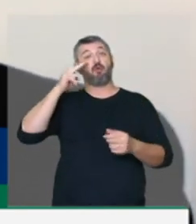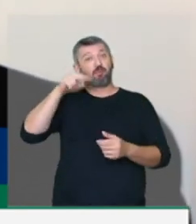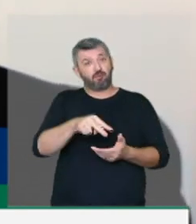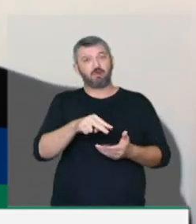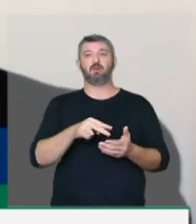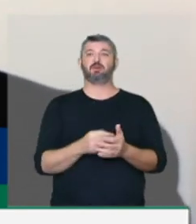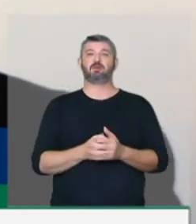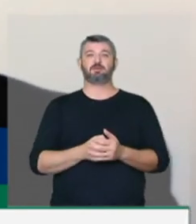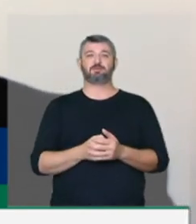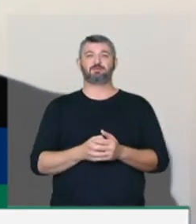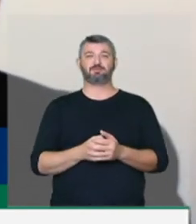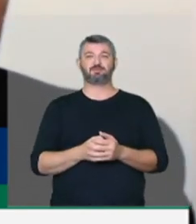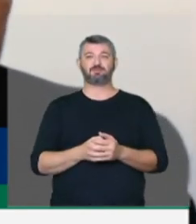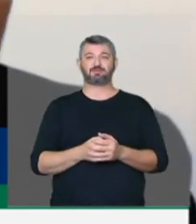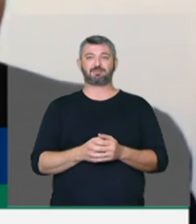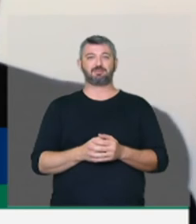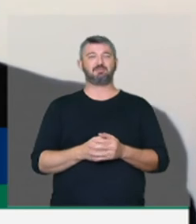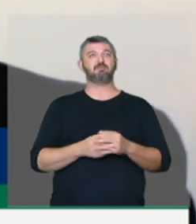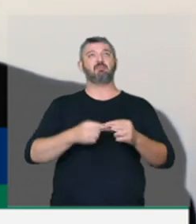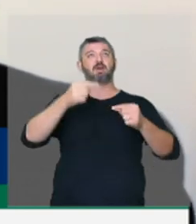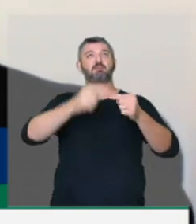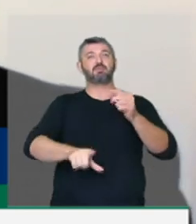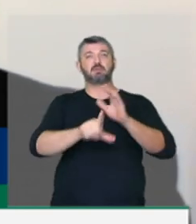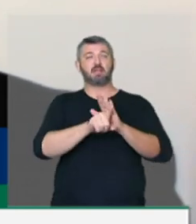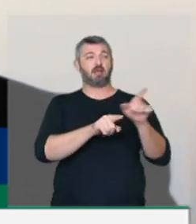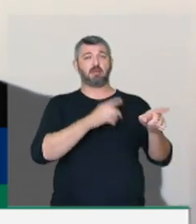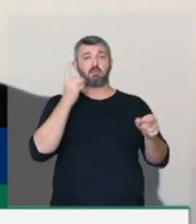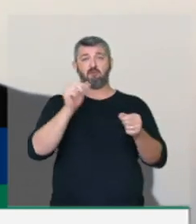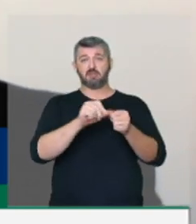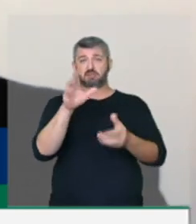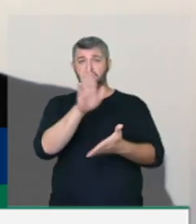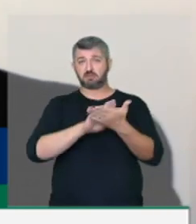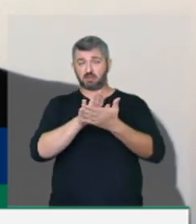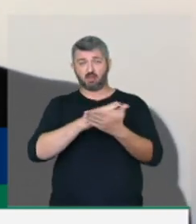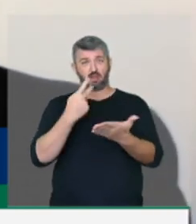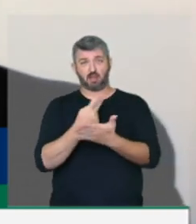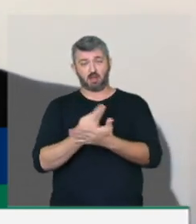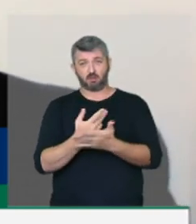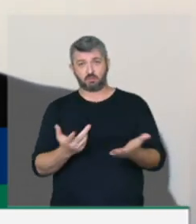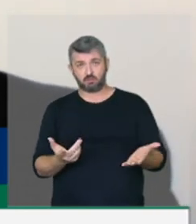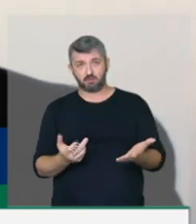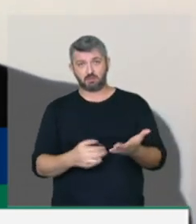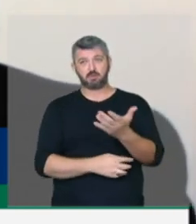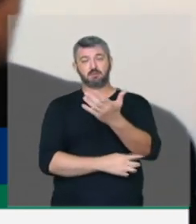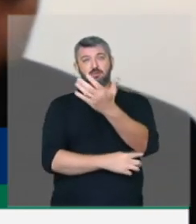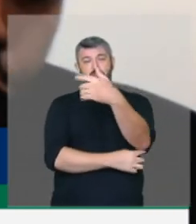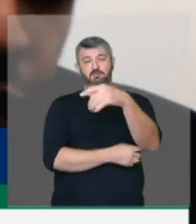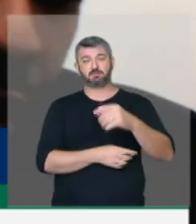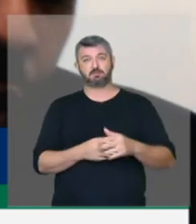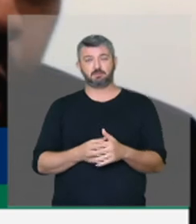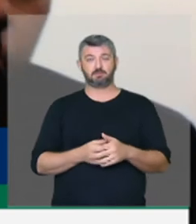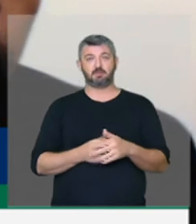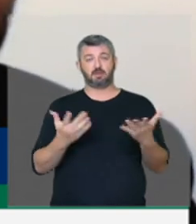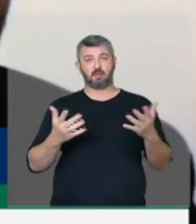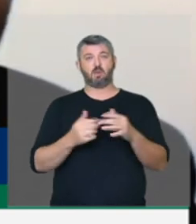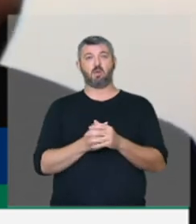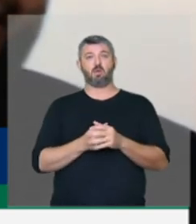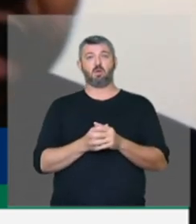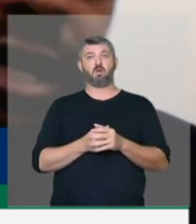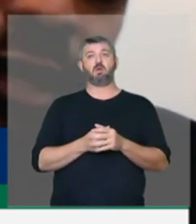inexistência da prática delituosa por parte do deputado. Para que se fomente o debate, pode-se haver a discussão